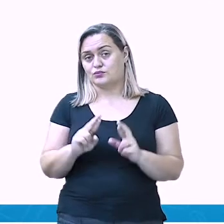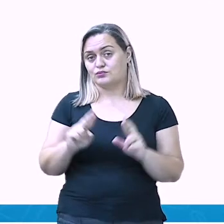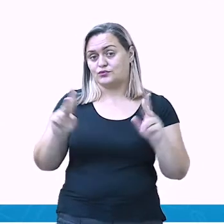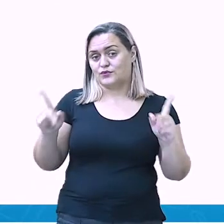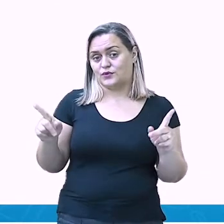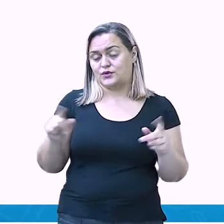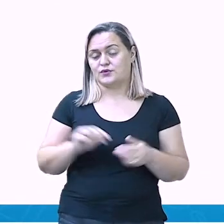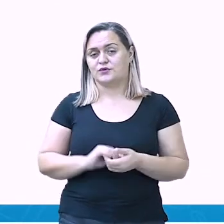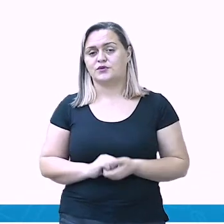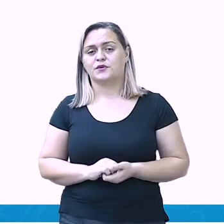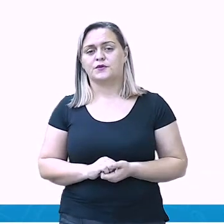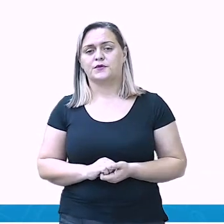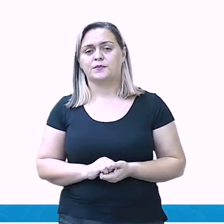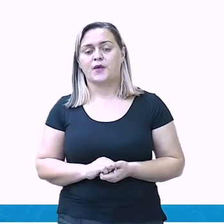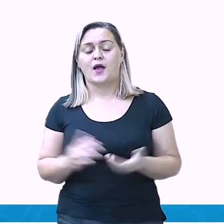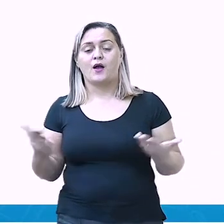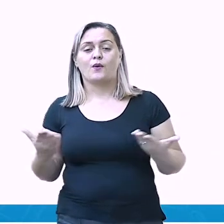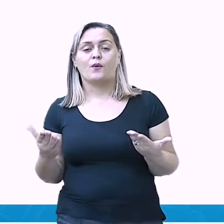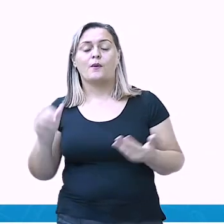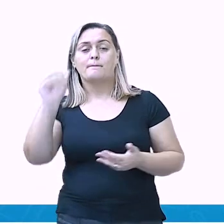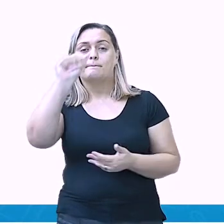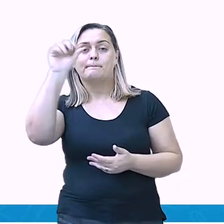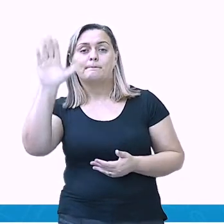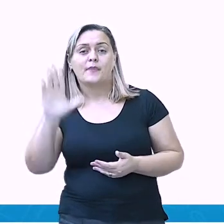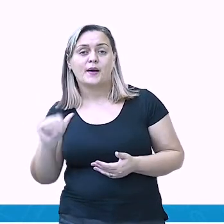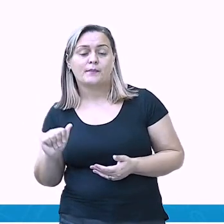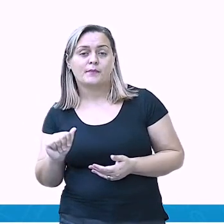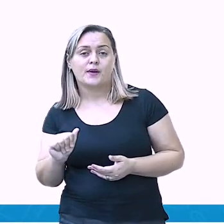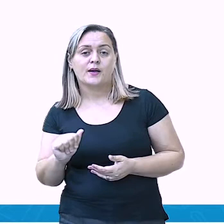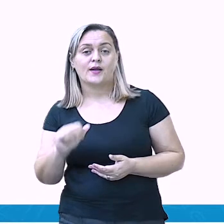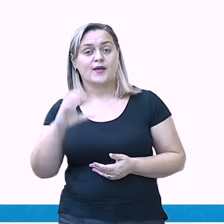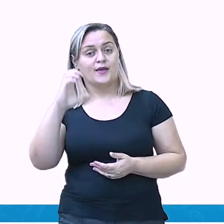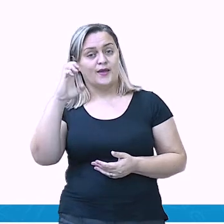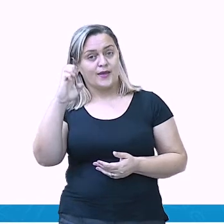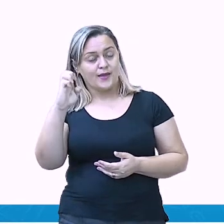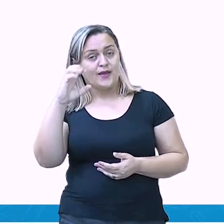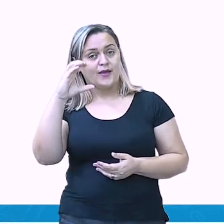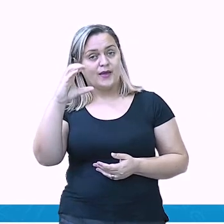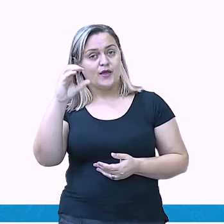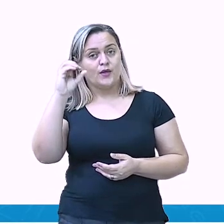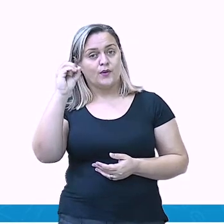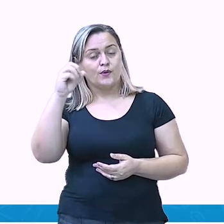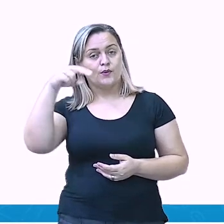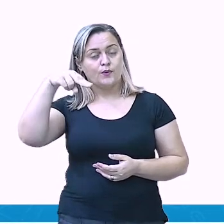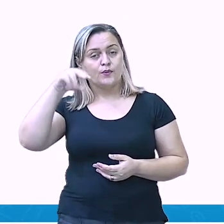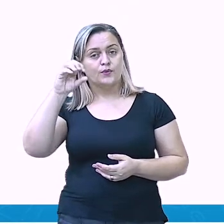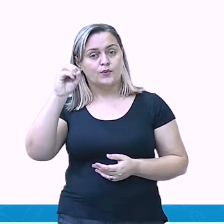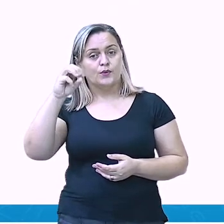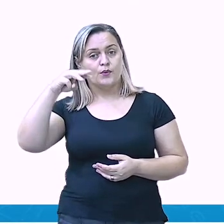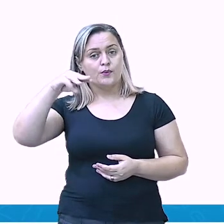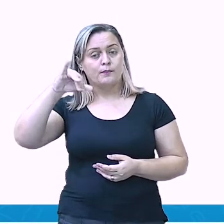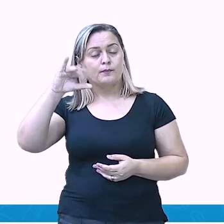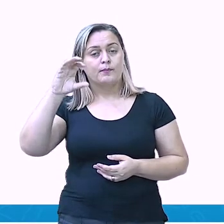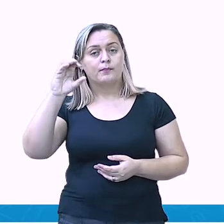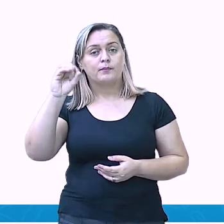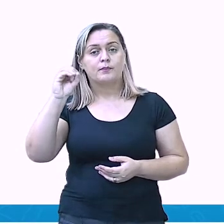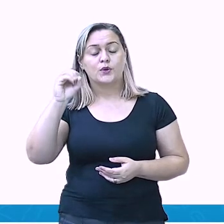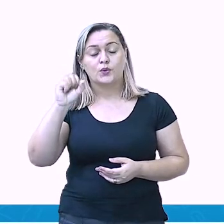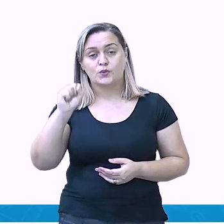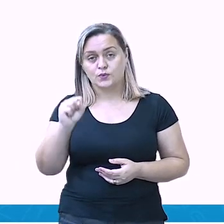Mapas econômicos. Eles representam a distribuição das riquezas de